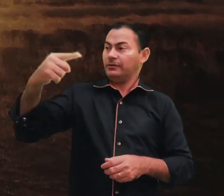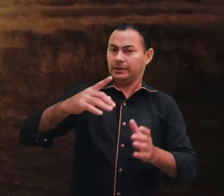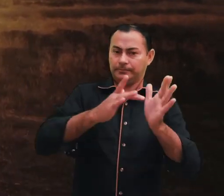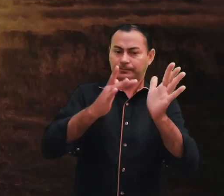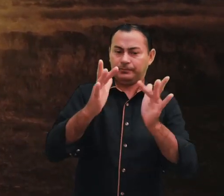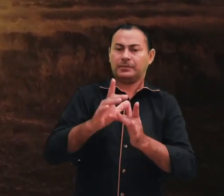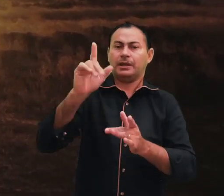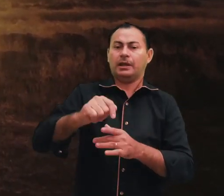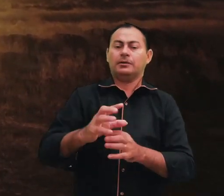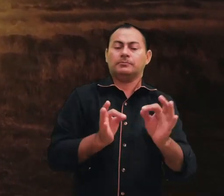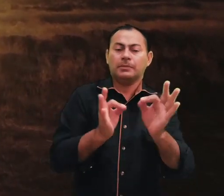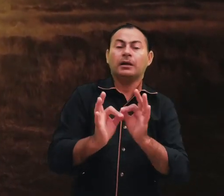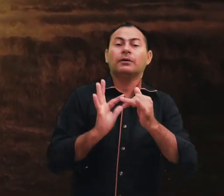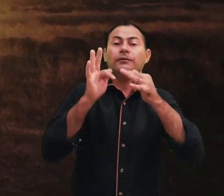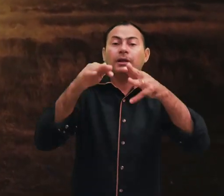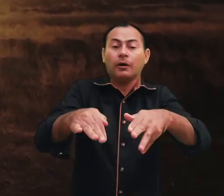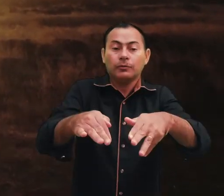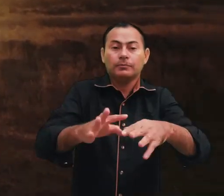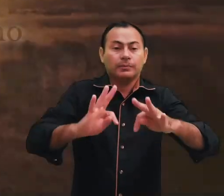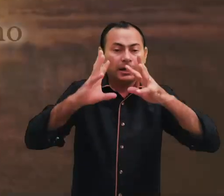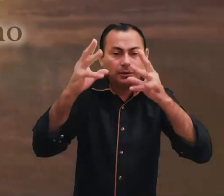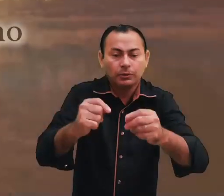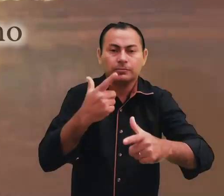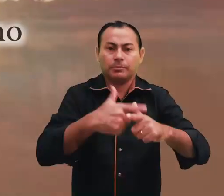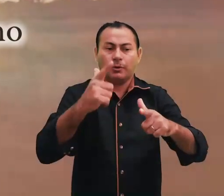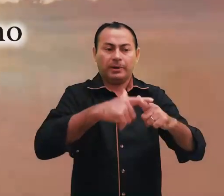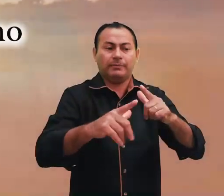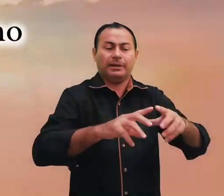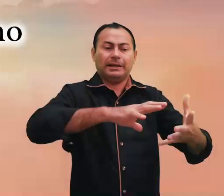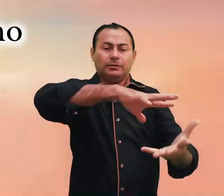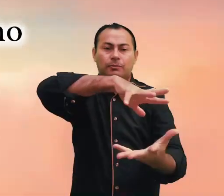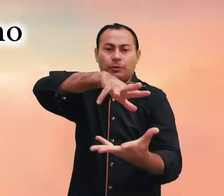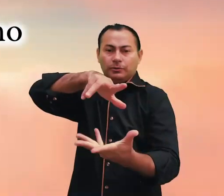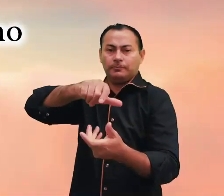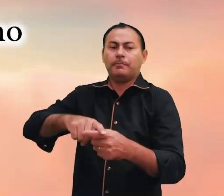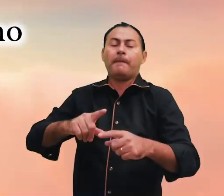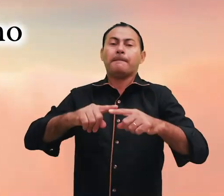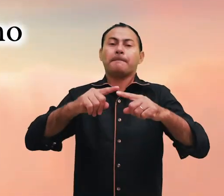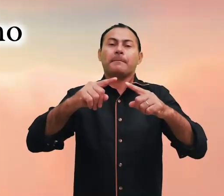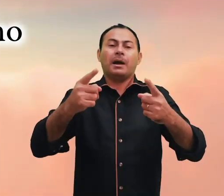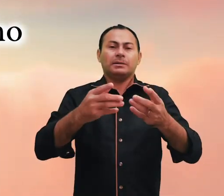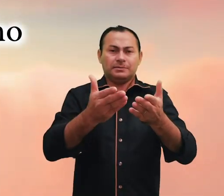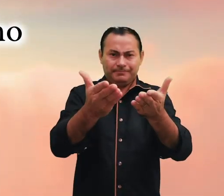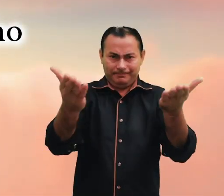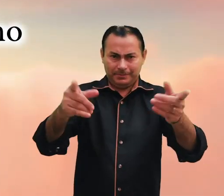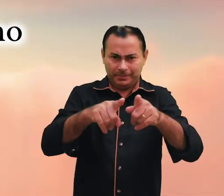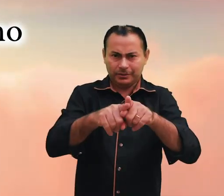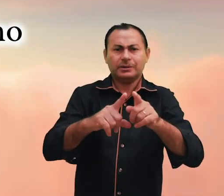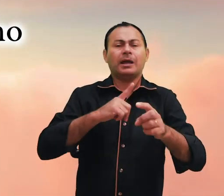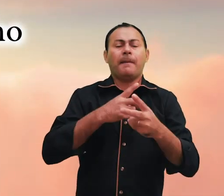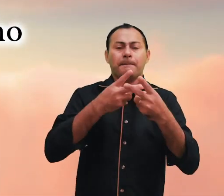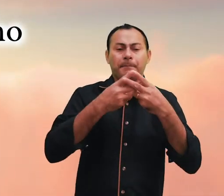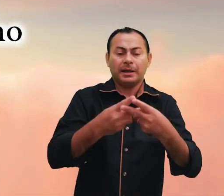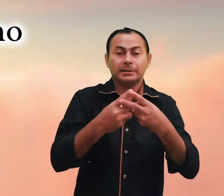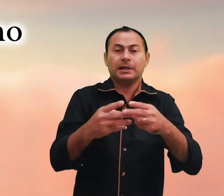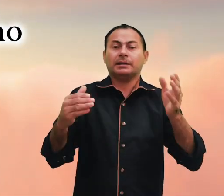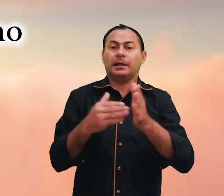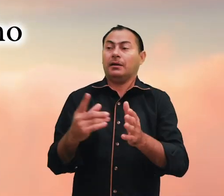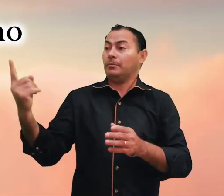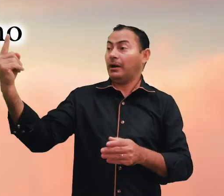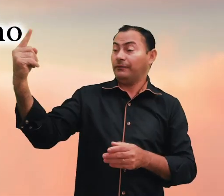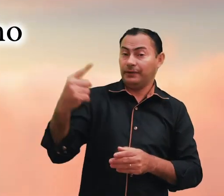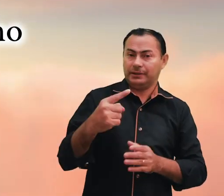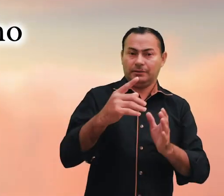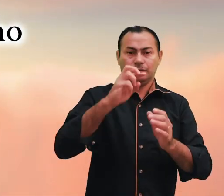que ela era a solução final para todos os problemas da terra. Portanto, irmãos, sejam pacientes até a vinda do